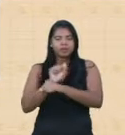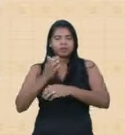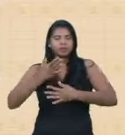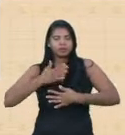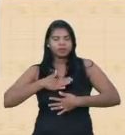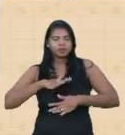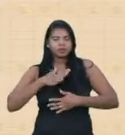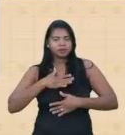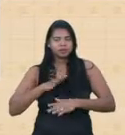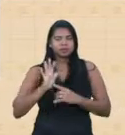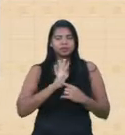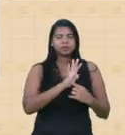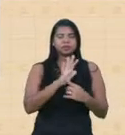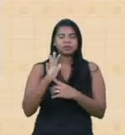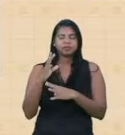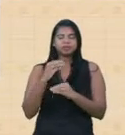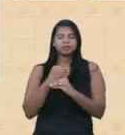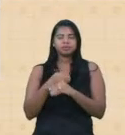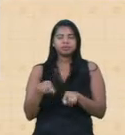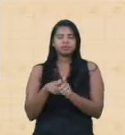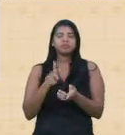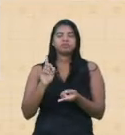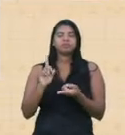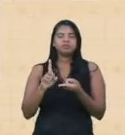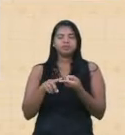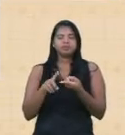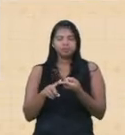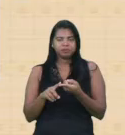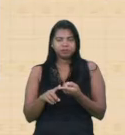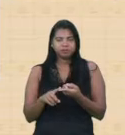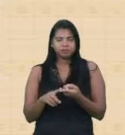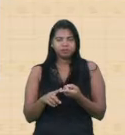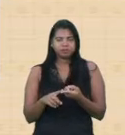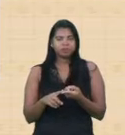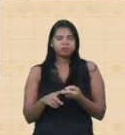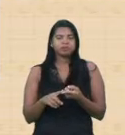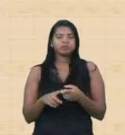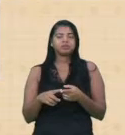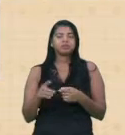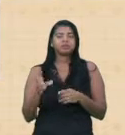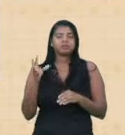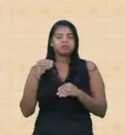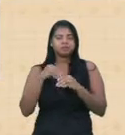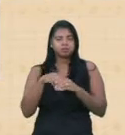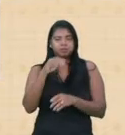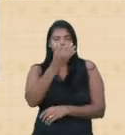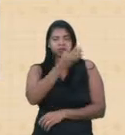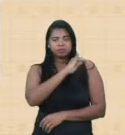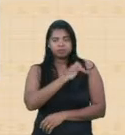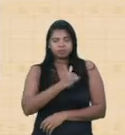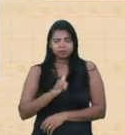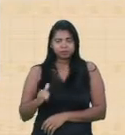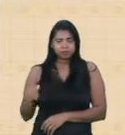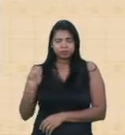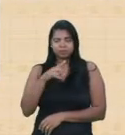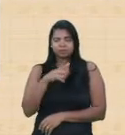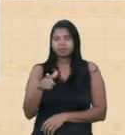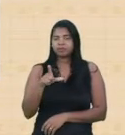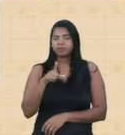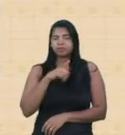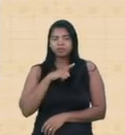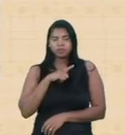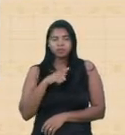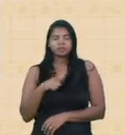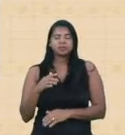superfície para o meio externo, de maneira que no seu interior o campo elétrico é nulo, ou seja, não existe a movimentação